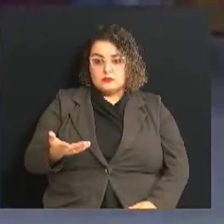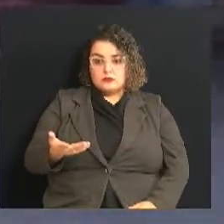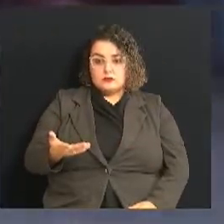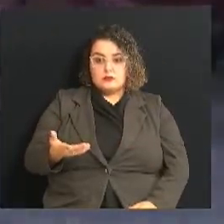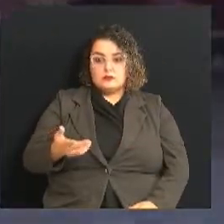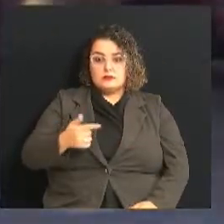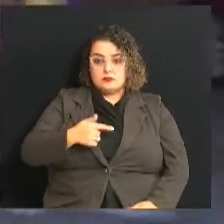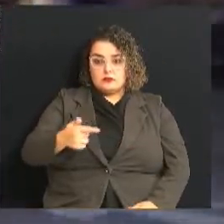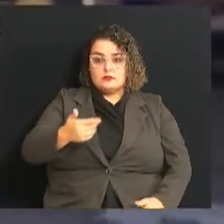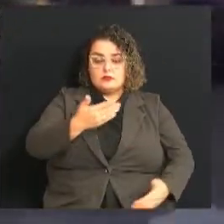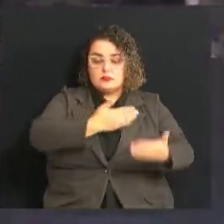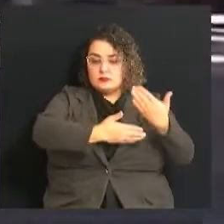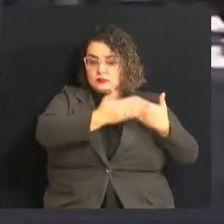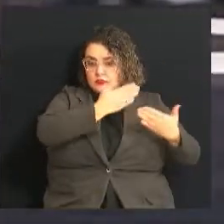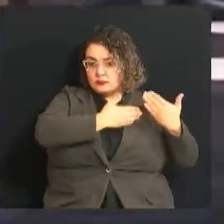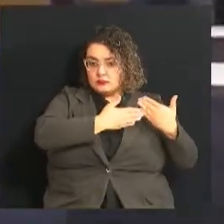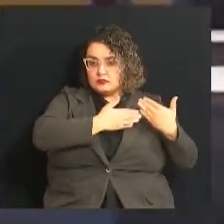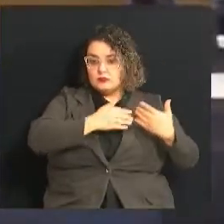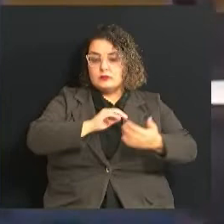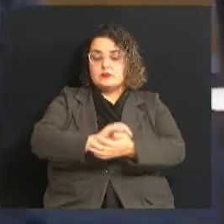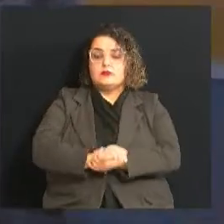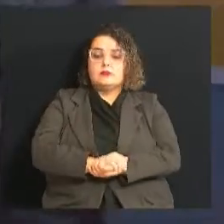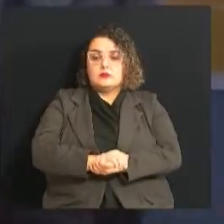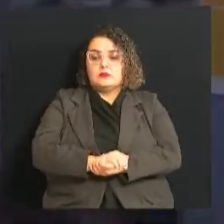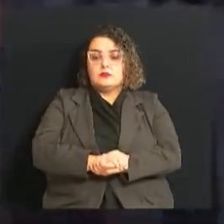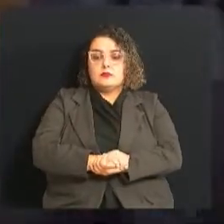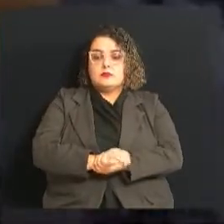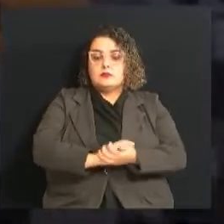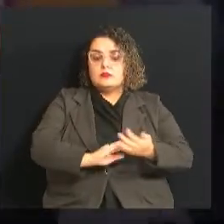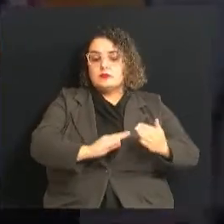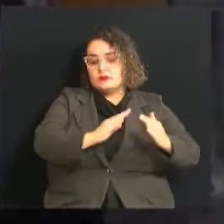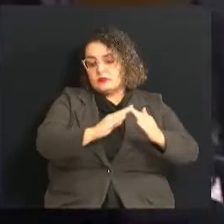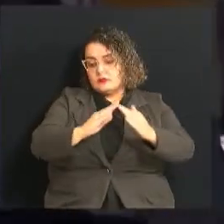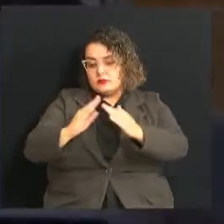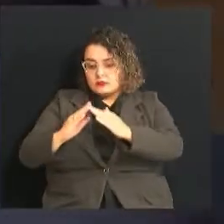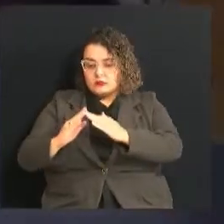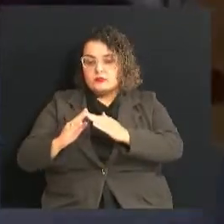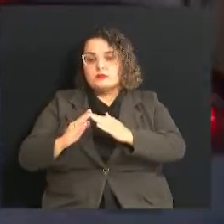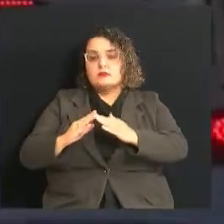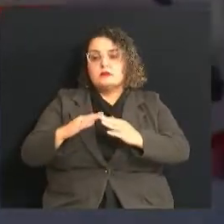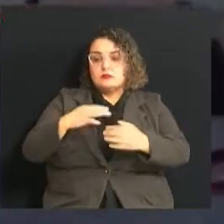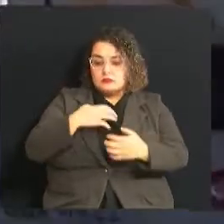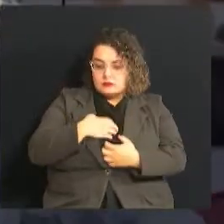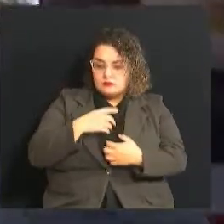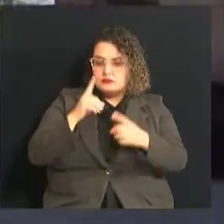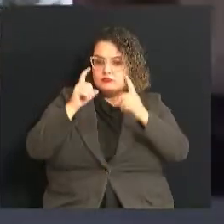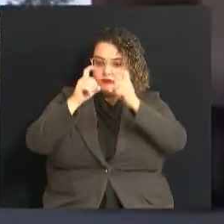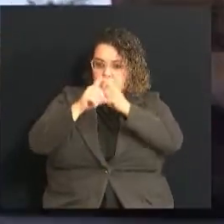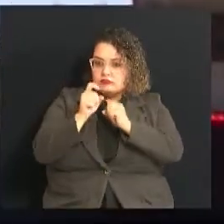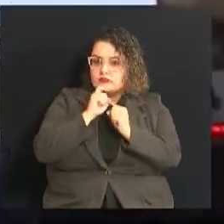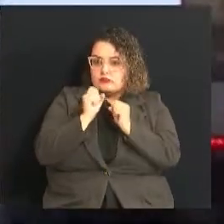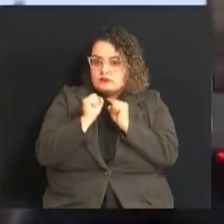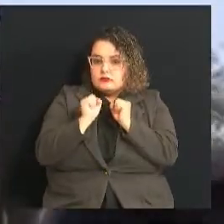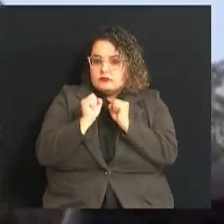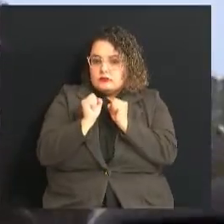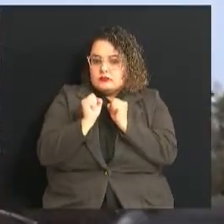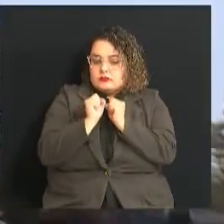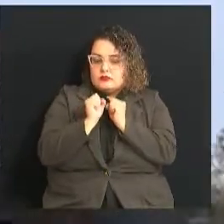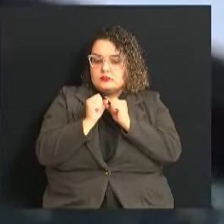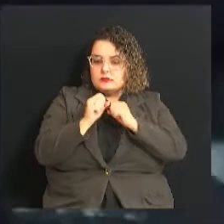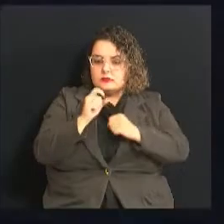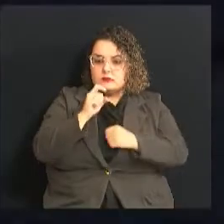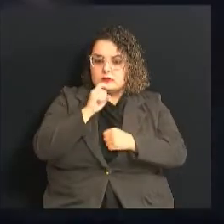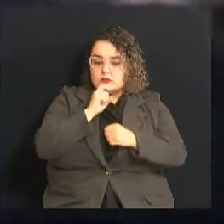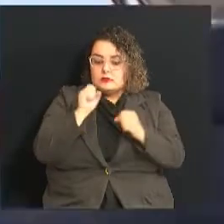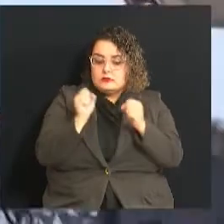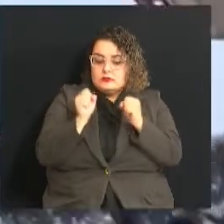passada, cada um no seu lar ali, sob um teto, a gente já sente a dificuldade, né? A gente teve um prenúncio do